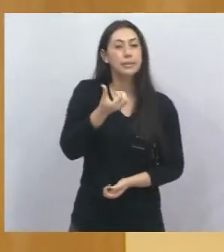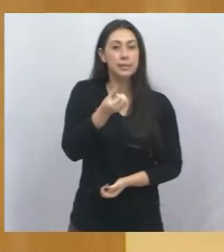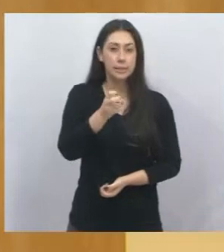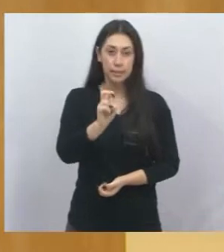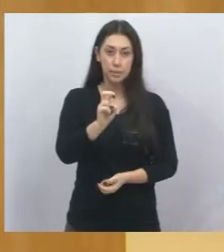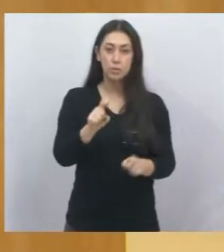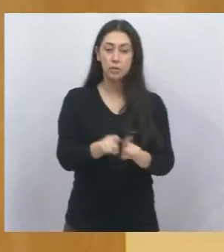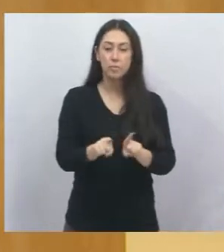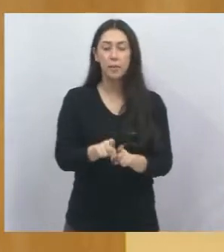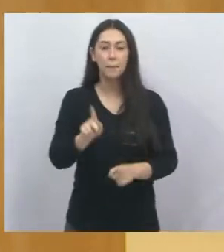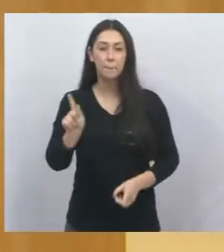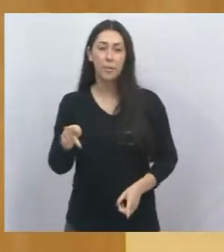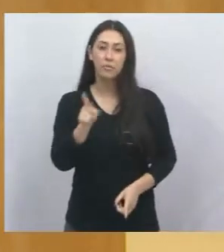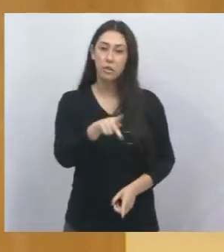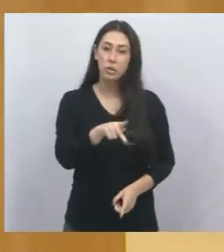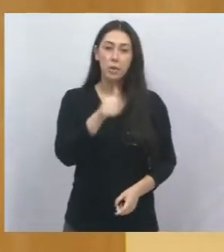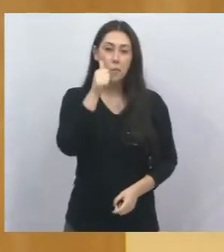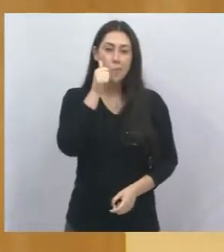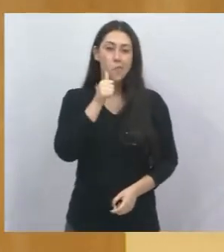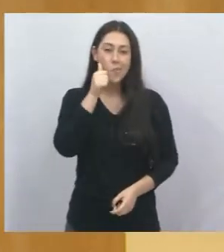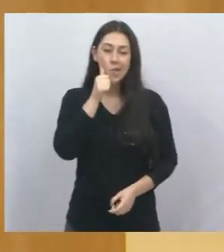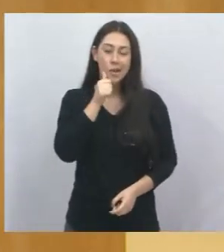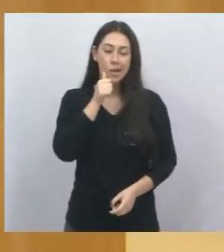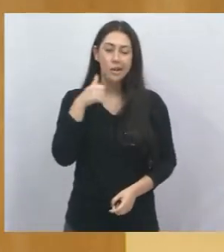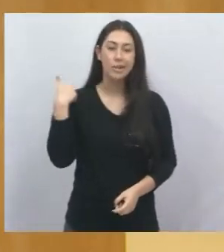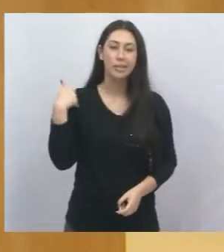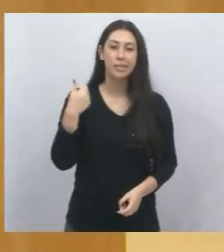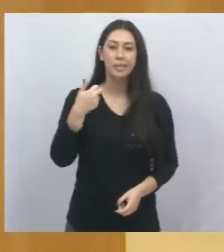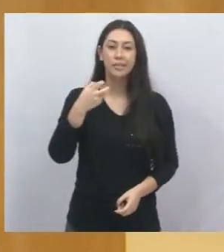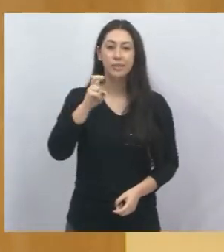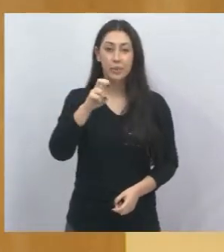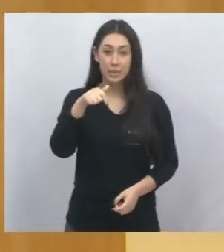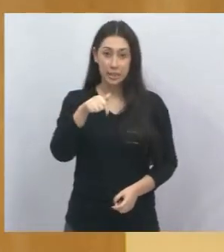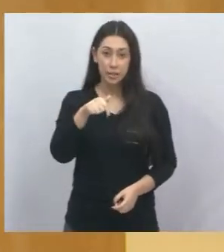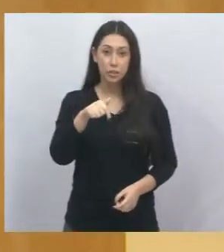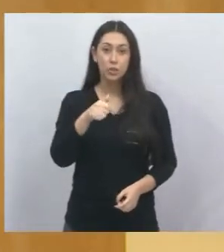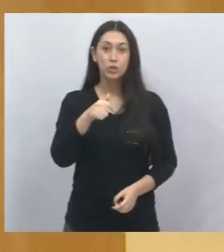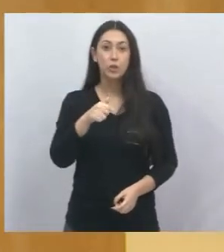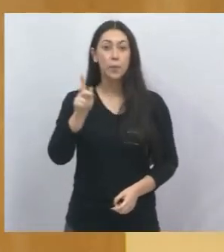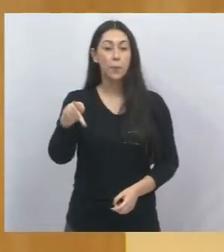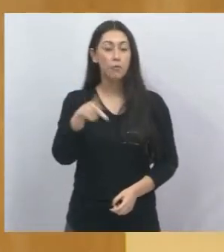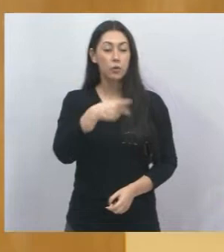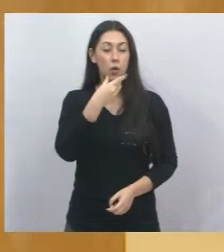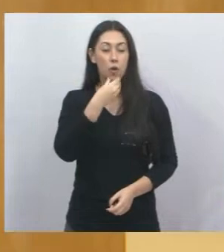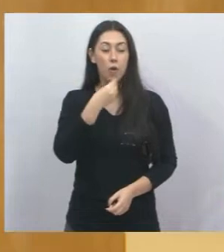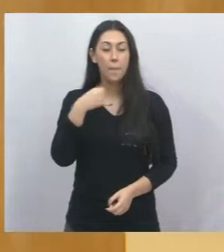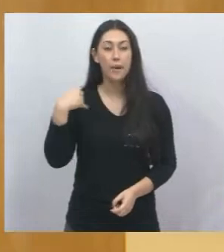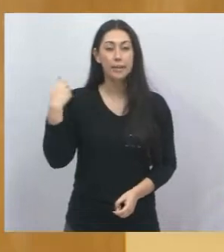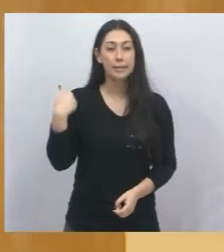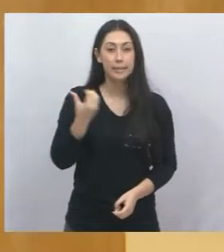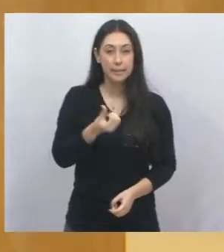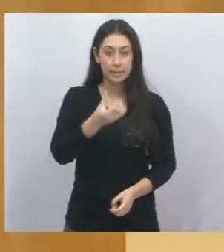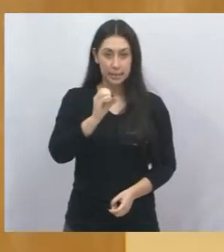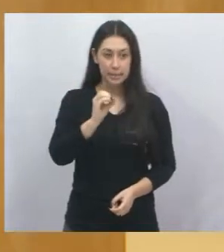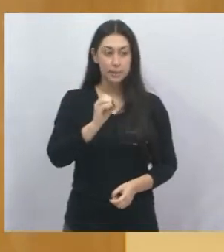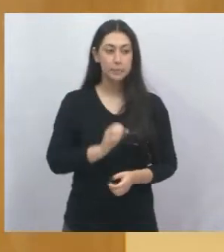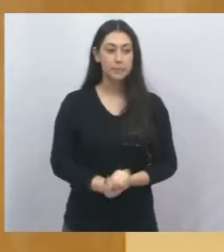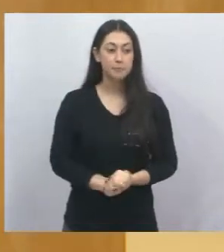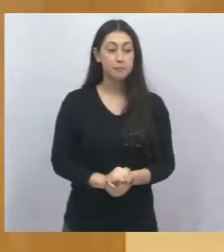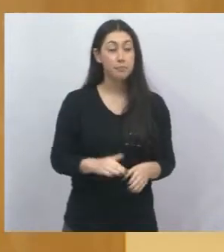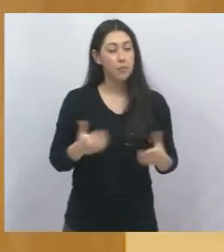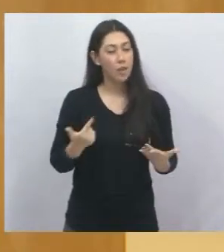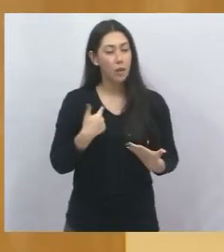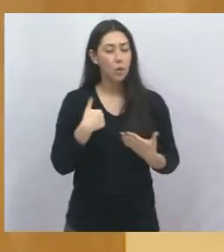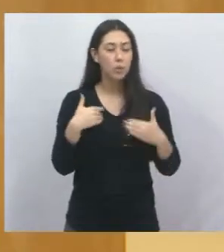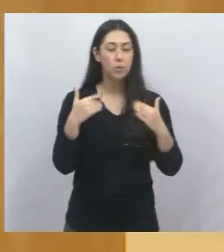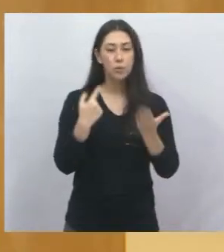E professores, 57 mulheres e 60 anos para homens professores, no caso. Bom, então conto